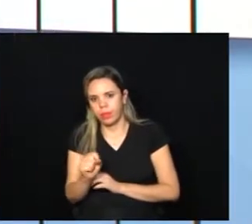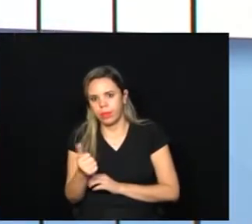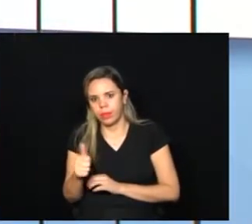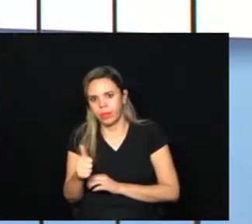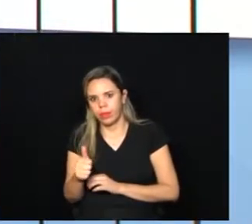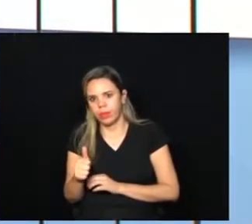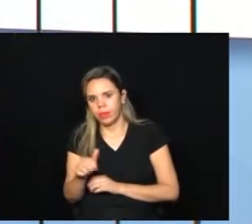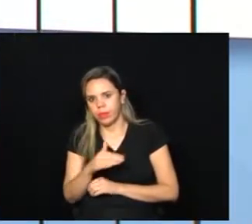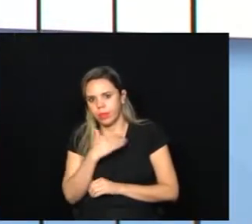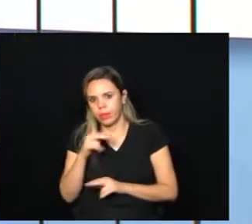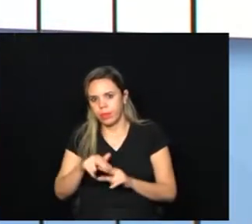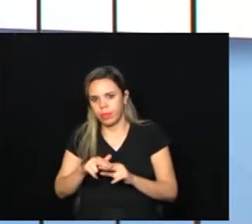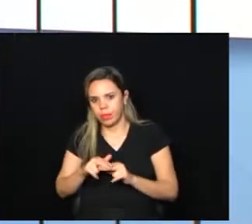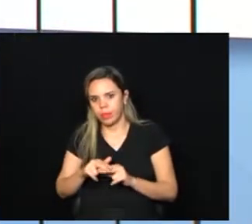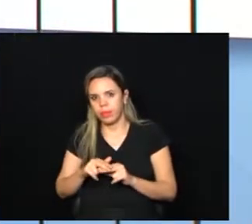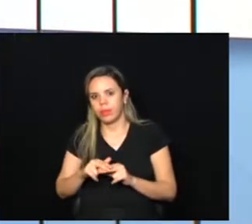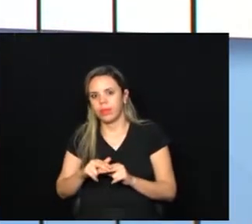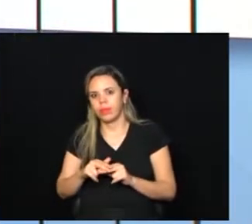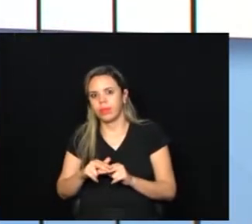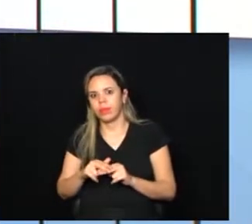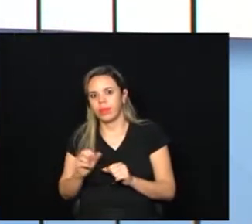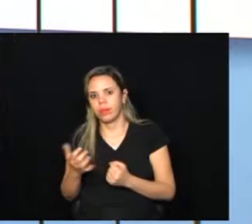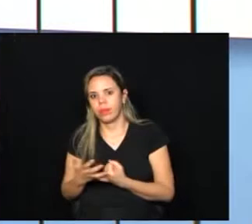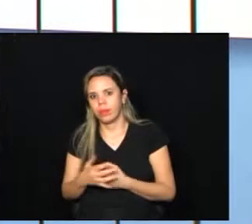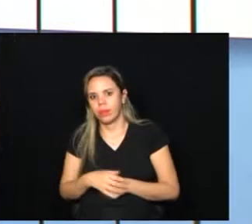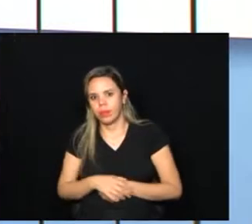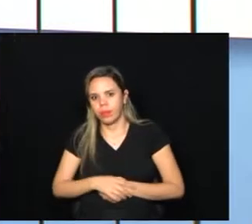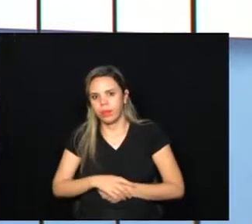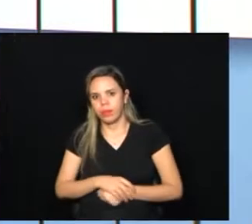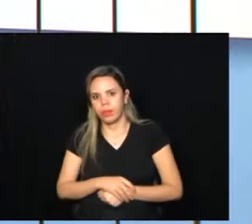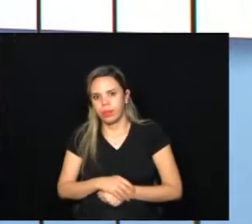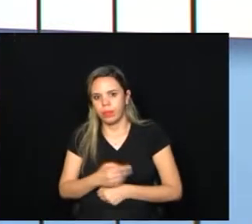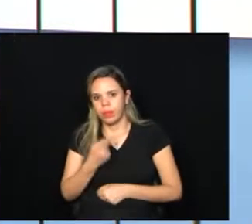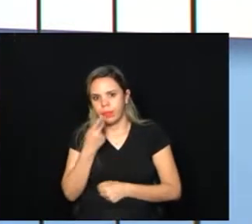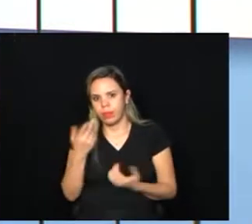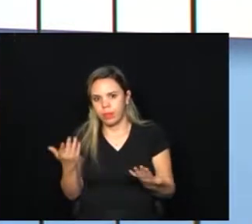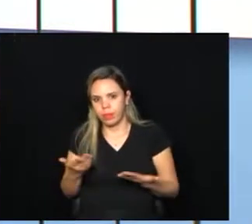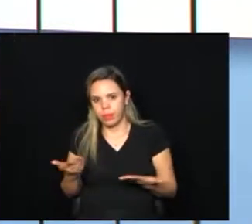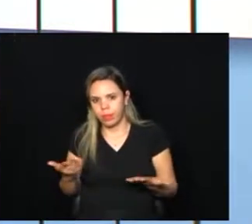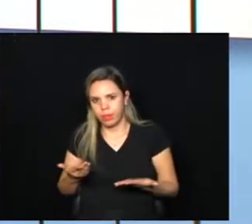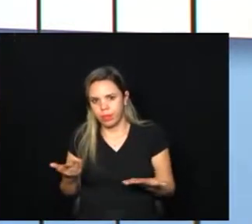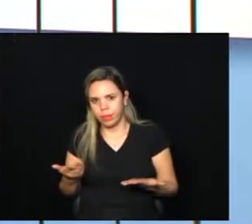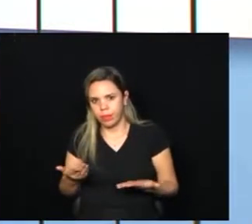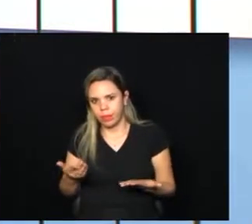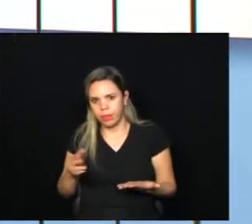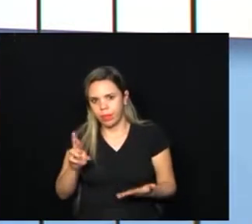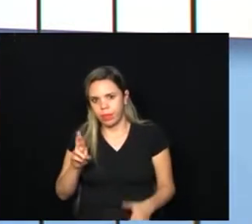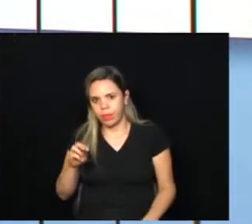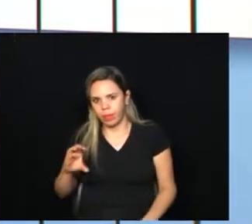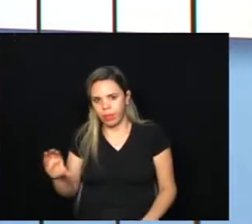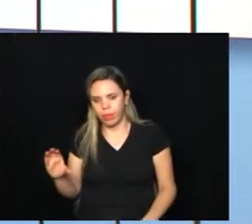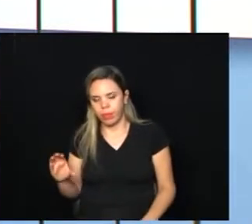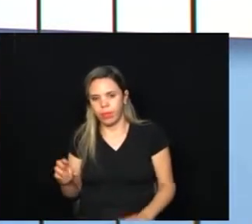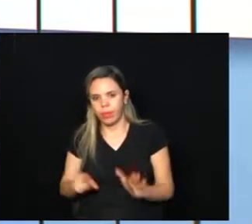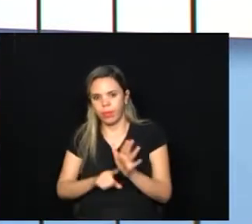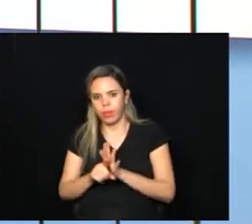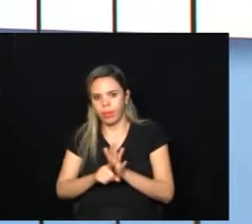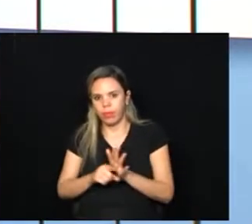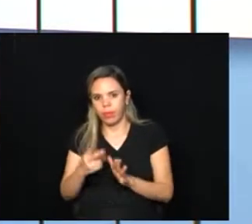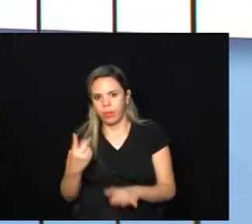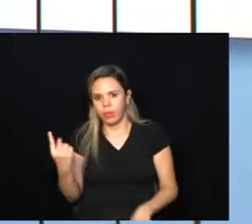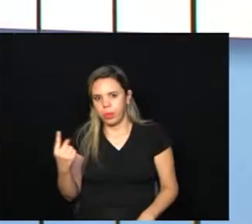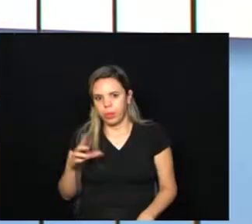147.811 morreram em decorrência ao novo coronavírus. Nós vamos falar agora da RMC, os dados dos